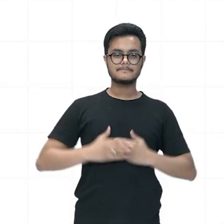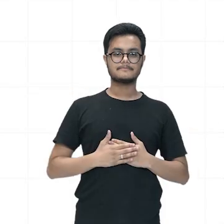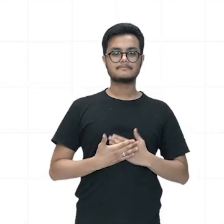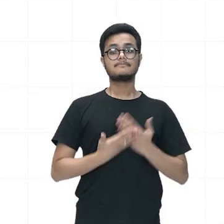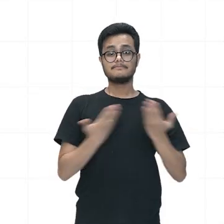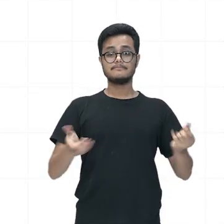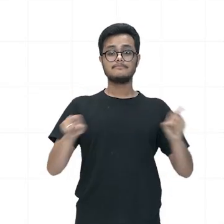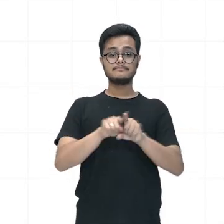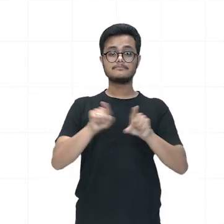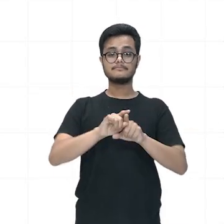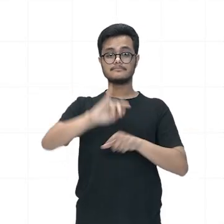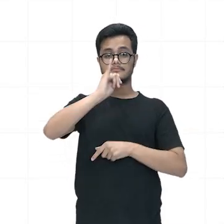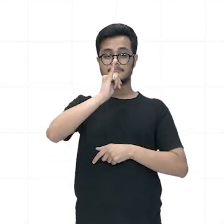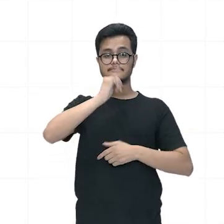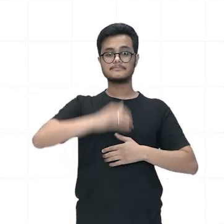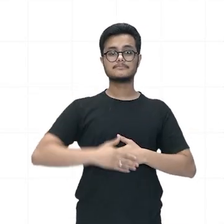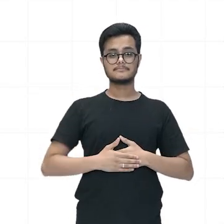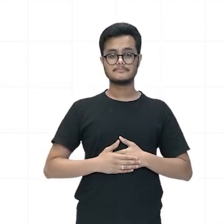se desenvolveu